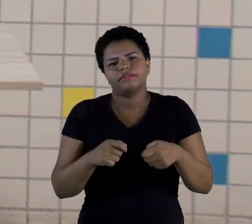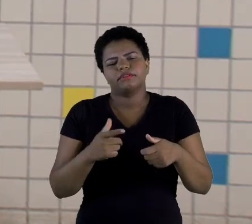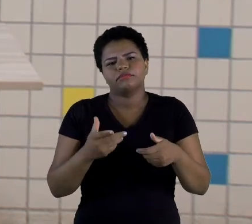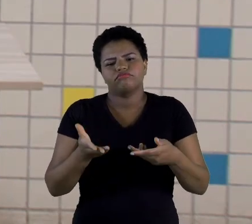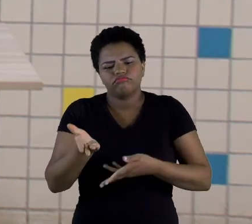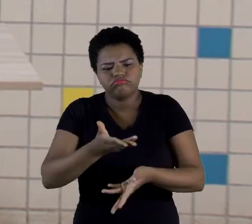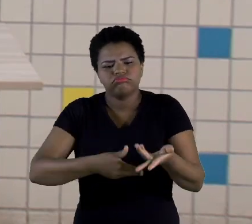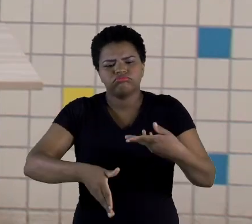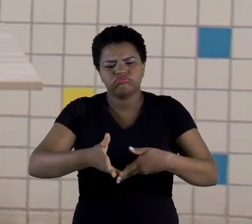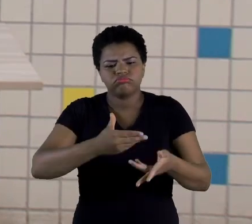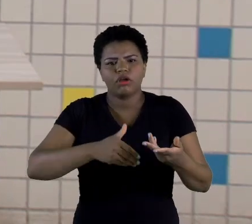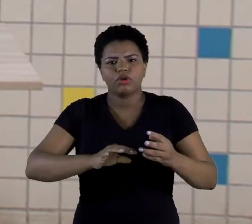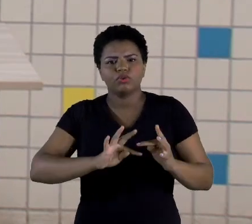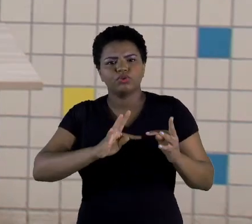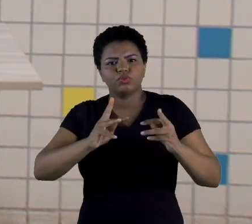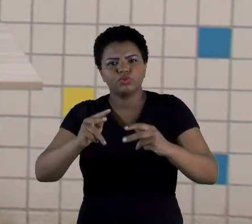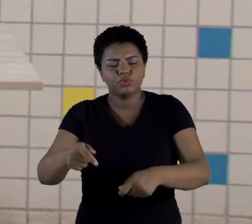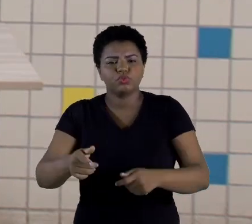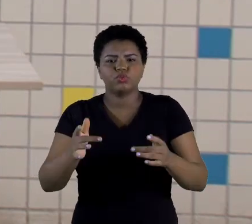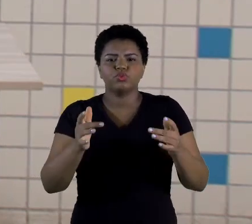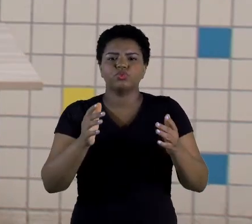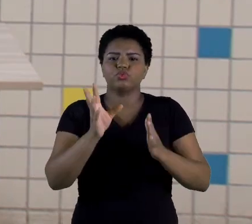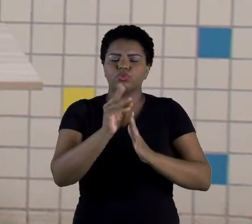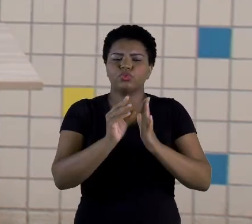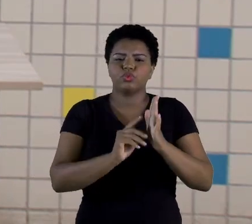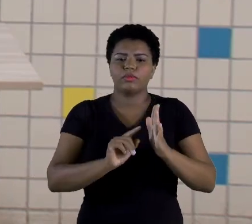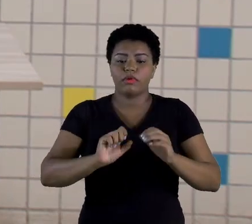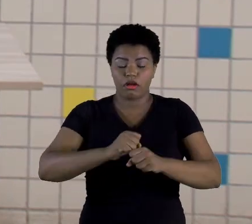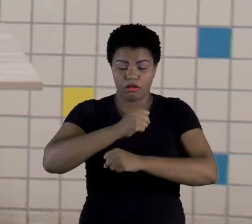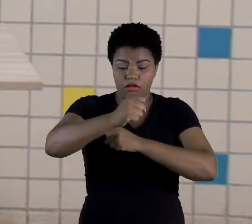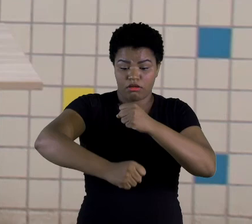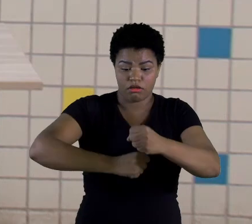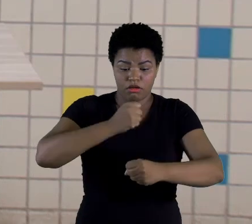os conteúdos, para que o ano que vem a gente comece